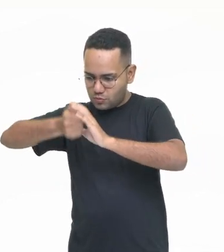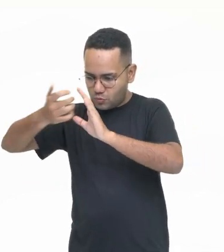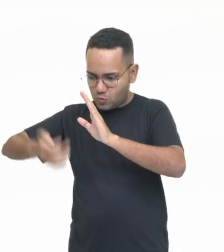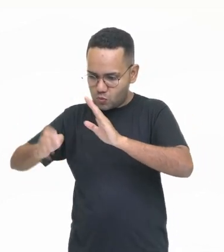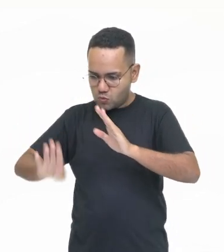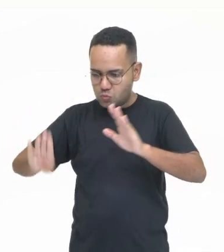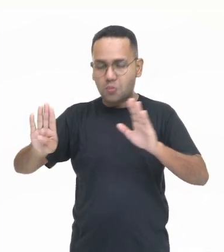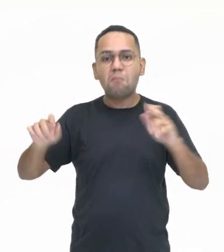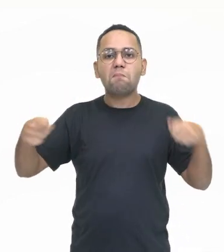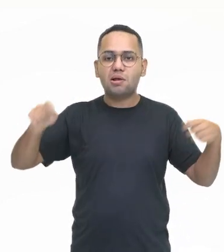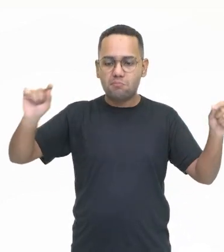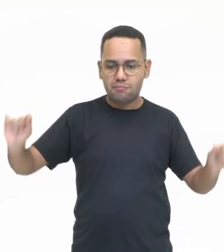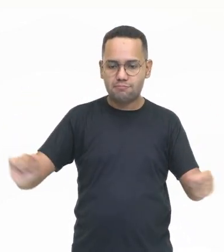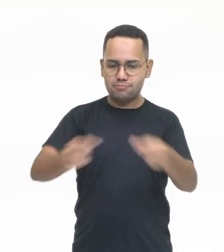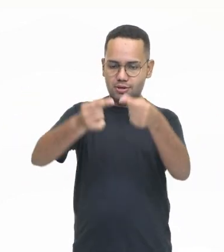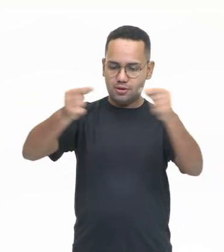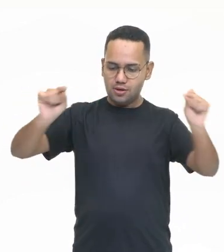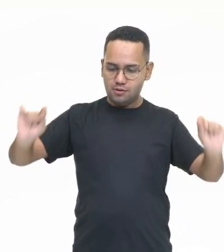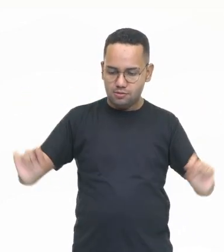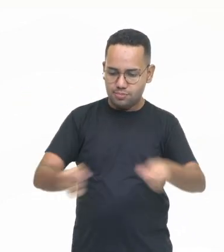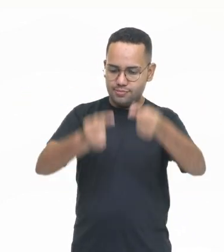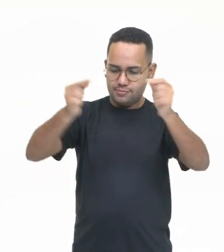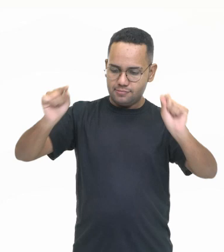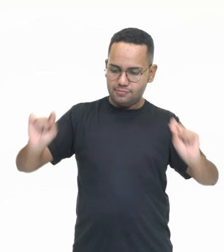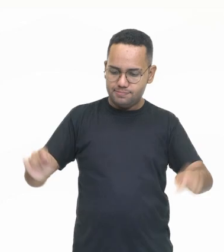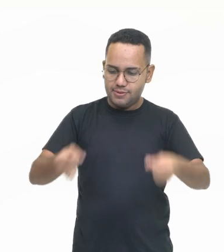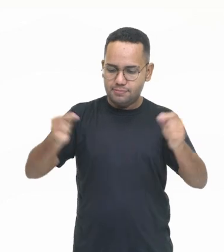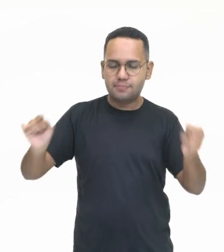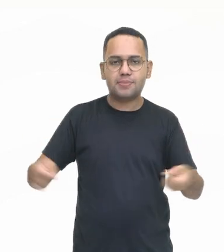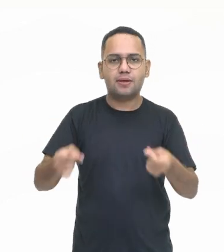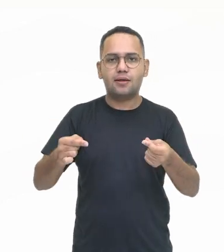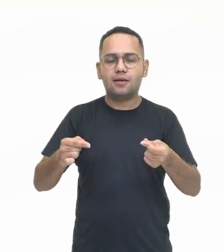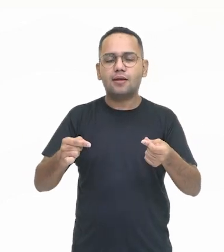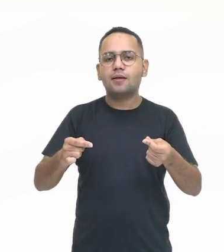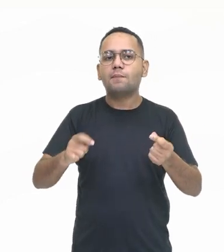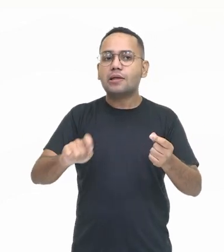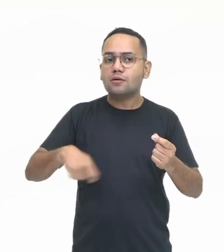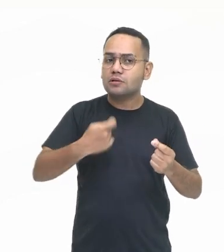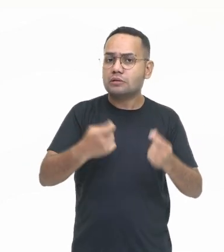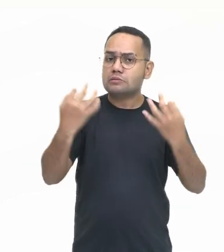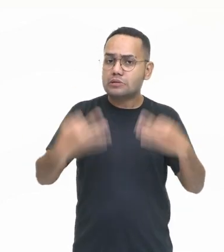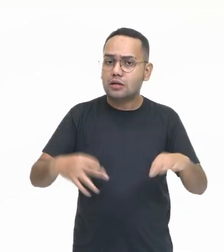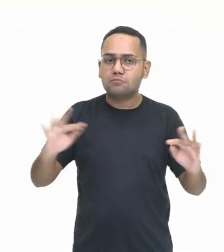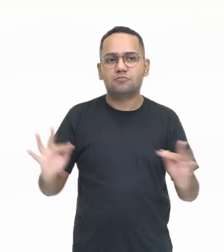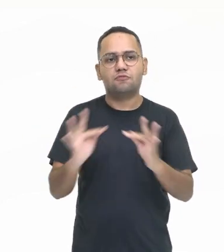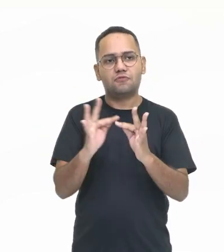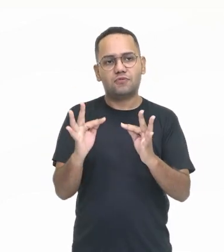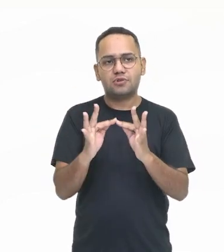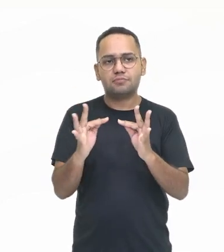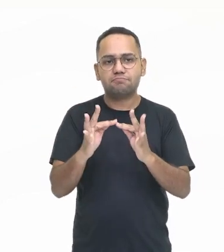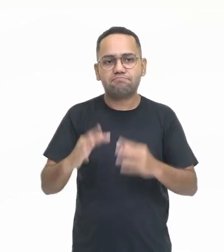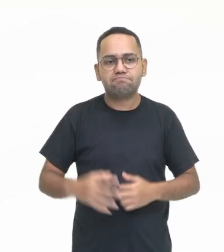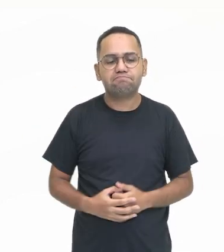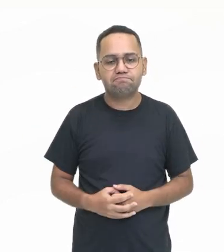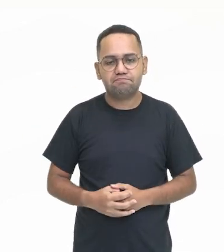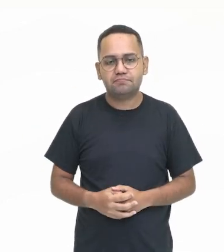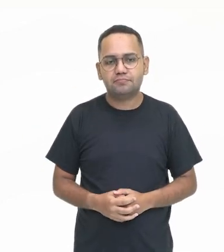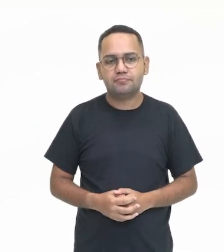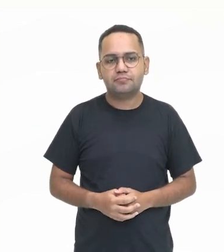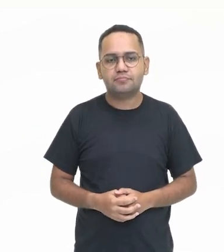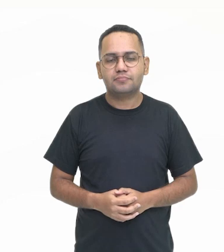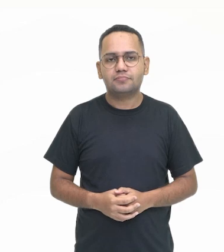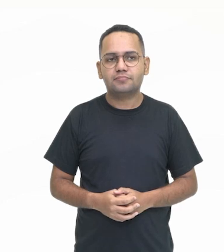Isso tem que estar acontecendo para poder a gente chamar essa relação de função, tá bom? Então é importante a gente destacar esses